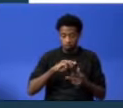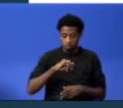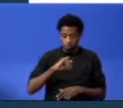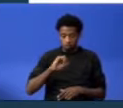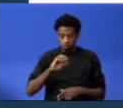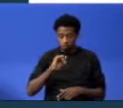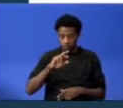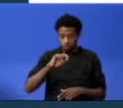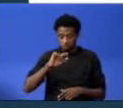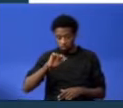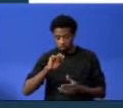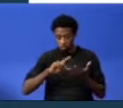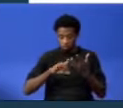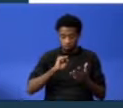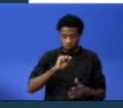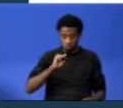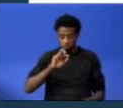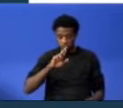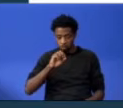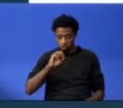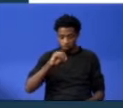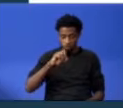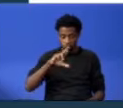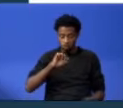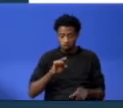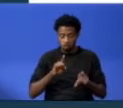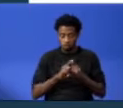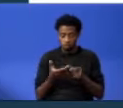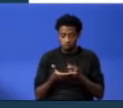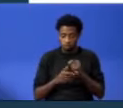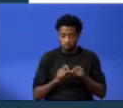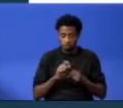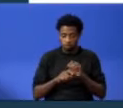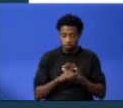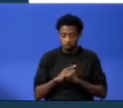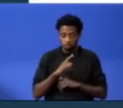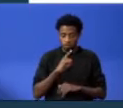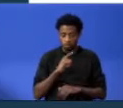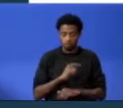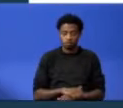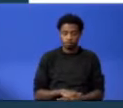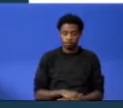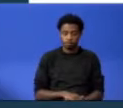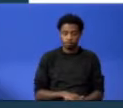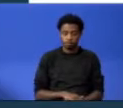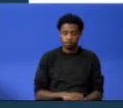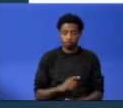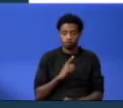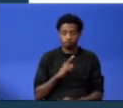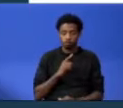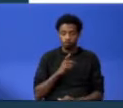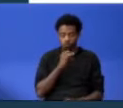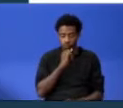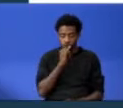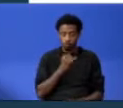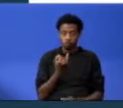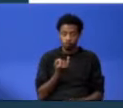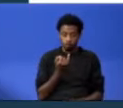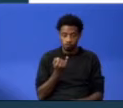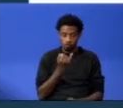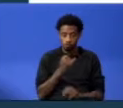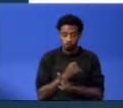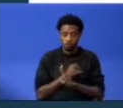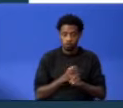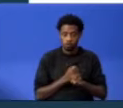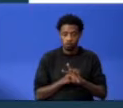miofibrila, sarcômeros e as proteínas estruturais e as proteínas contráteis. Além disso, a gente tem uma proteína fundamental